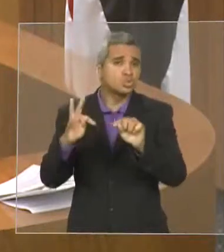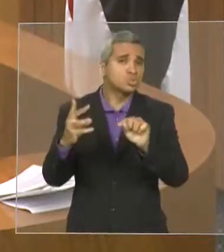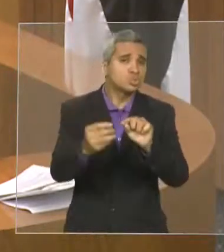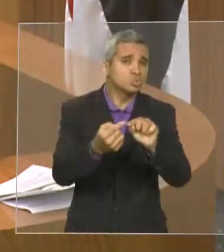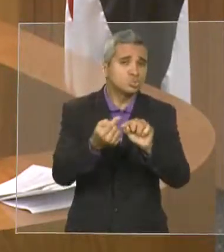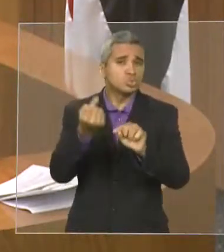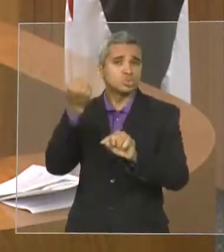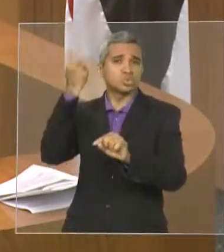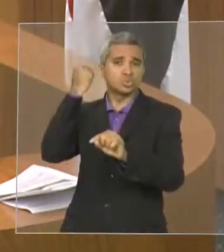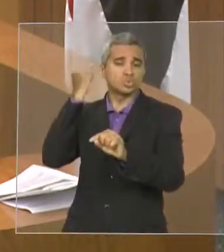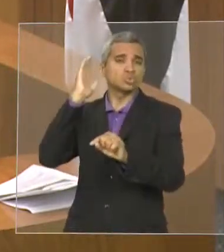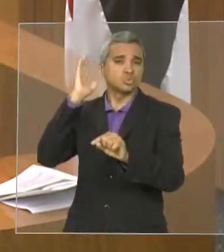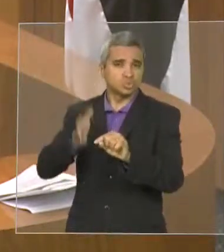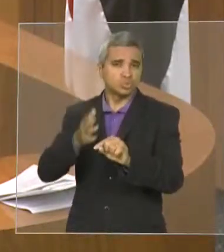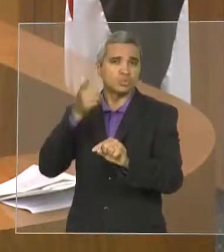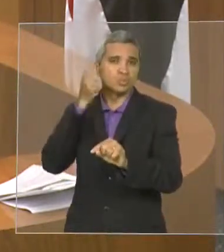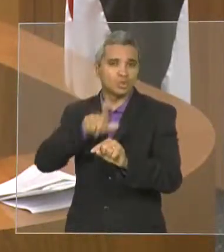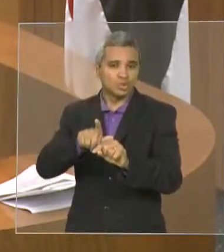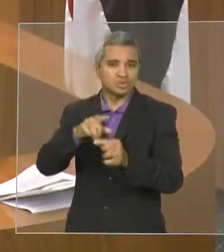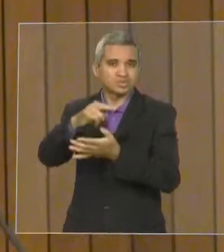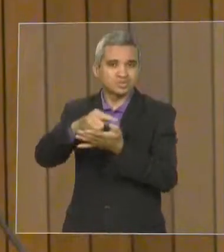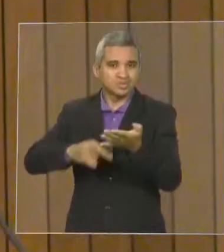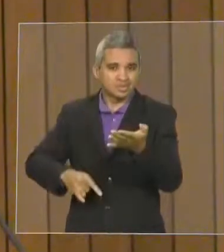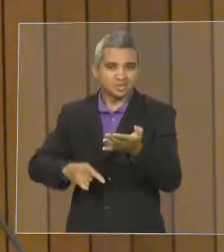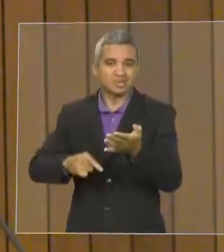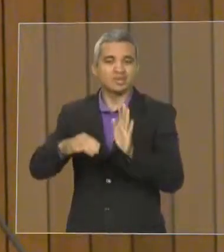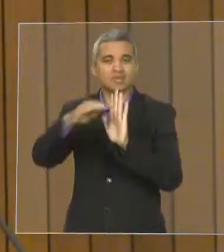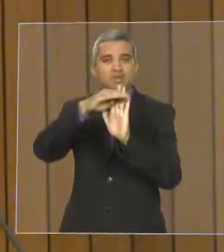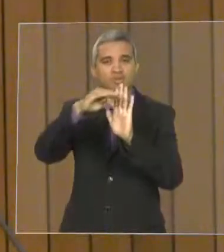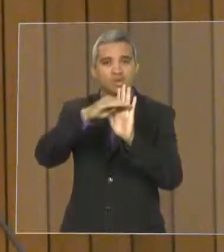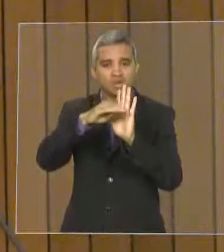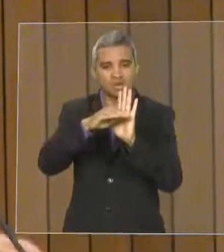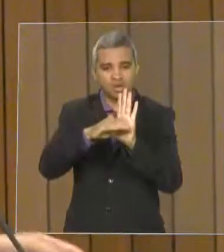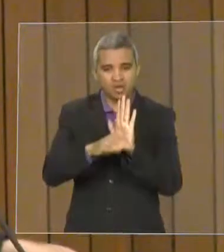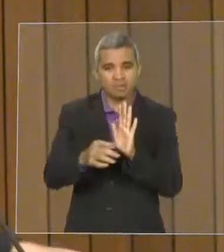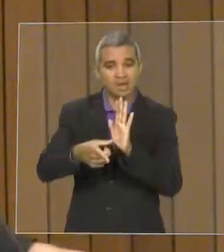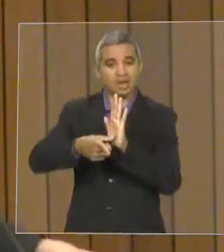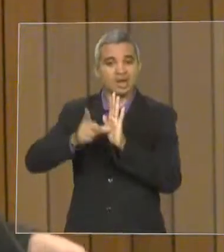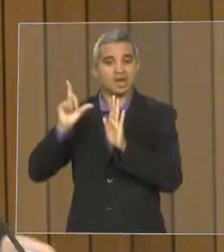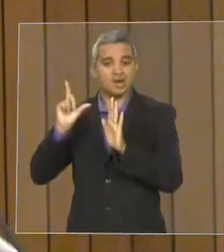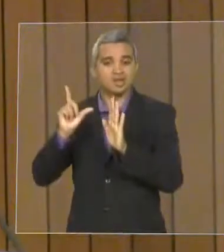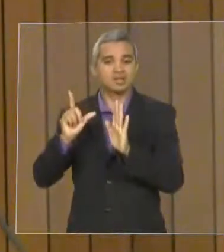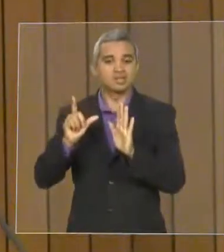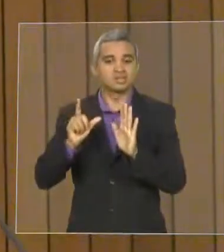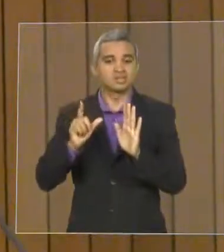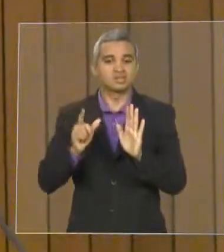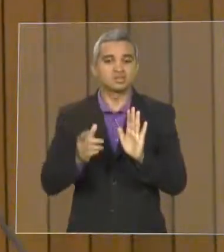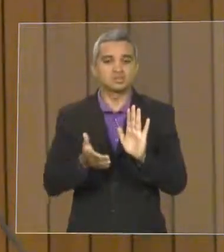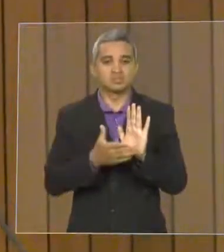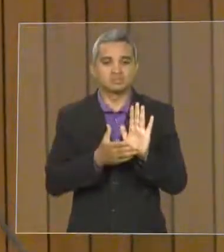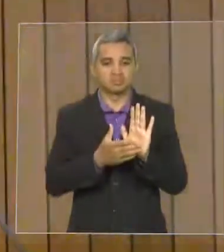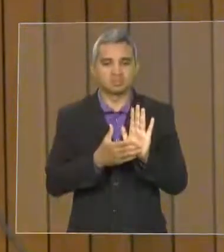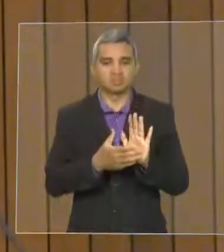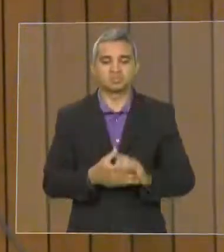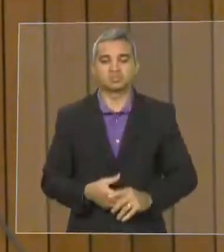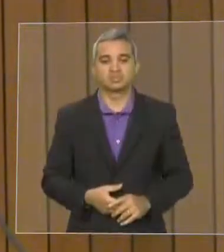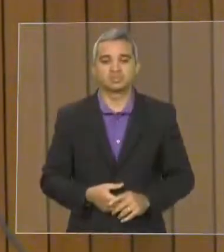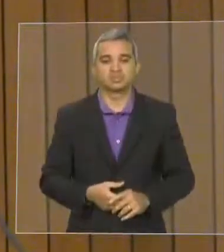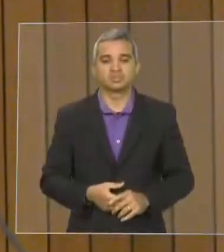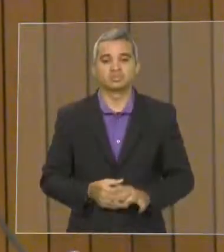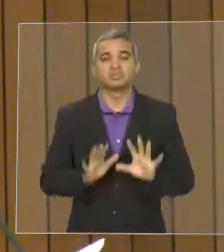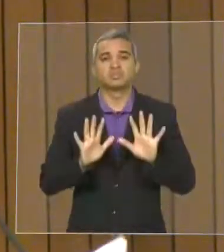às empresas sobre os programas que antecederam o programa Mais Empresa. O porquê